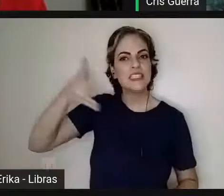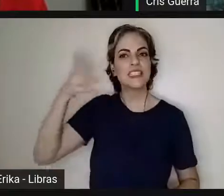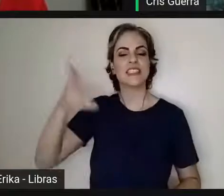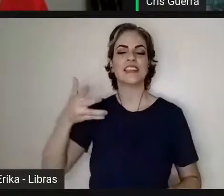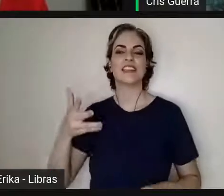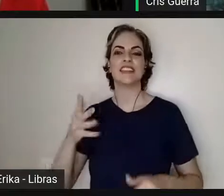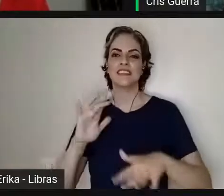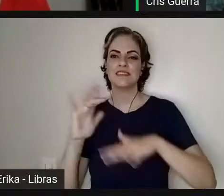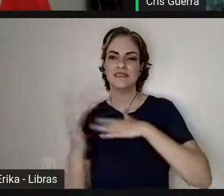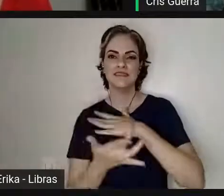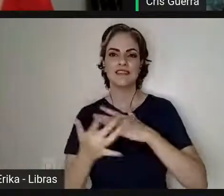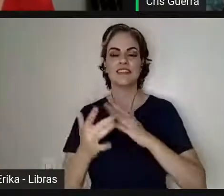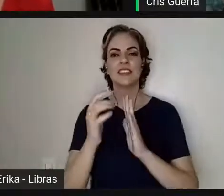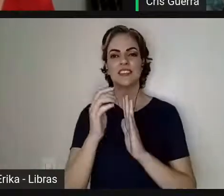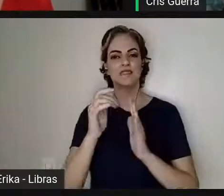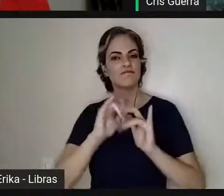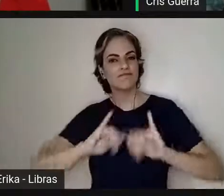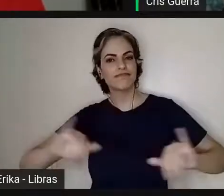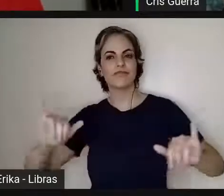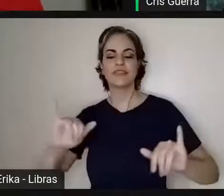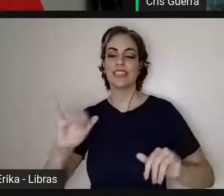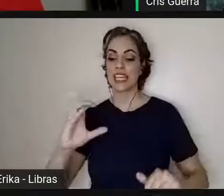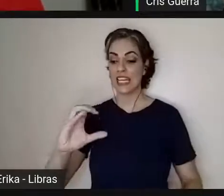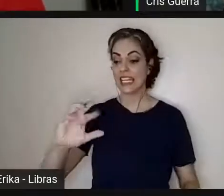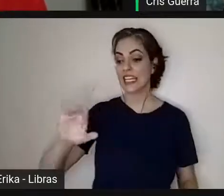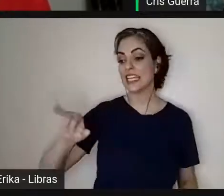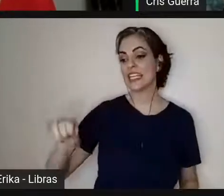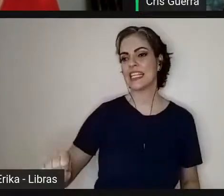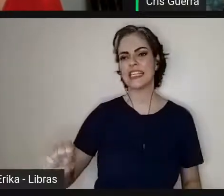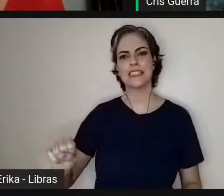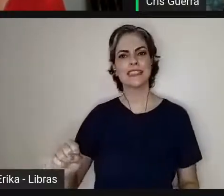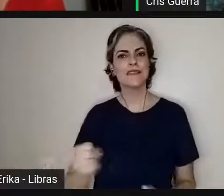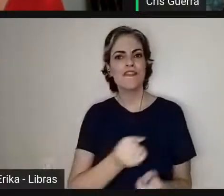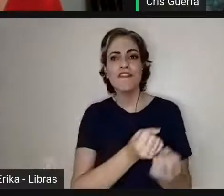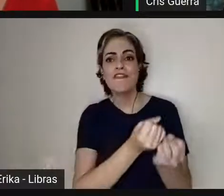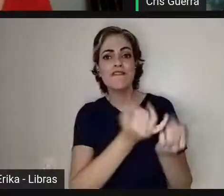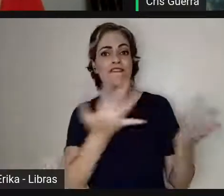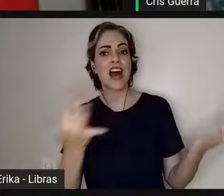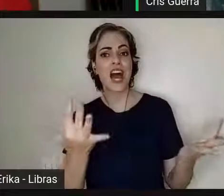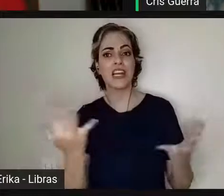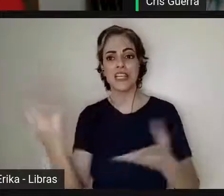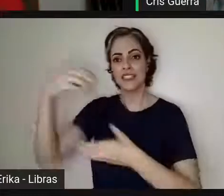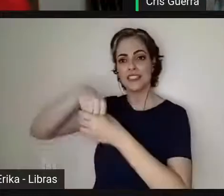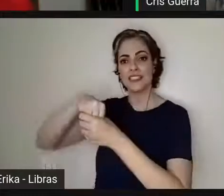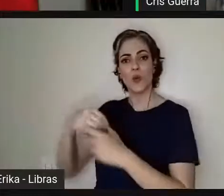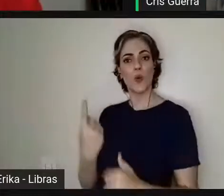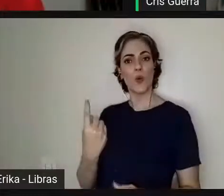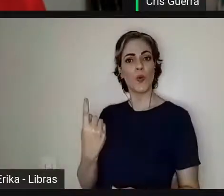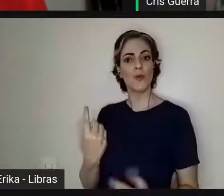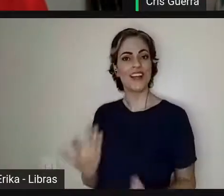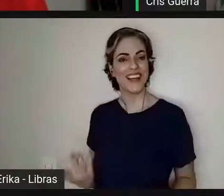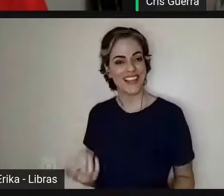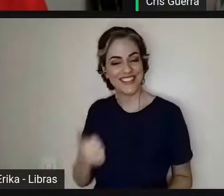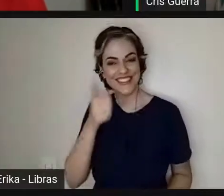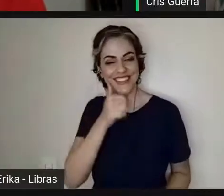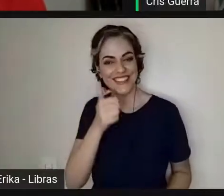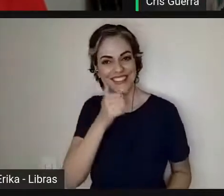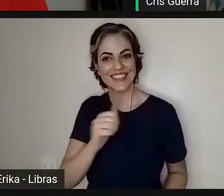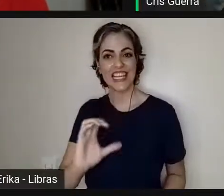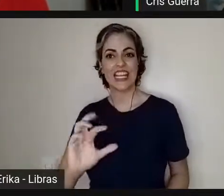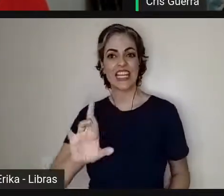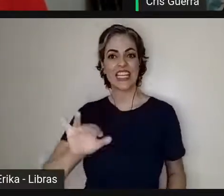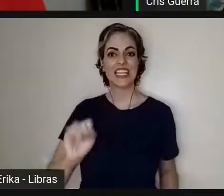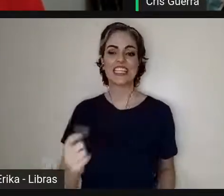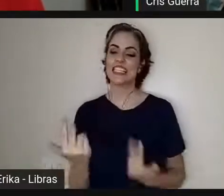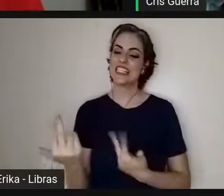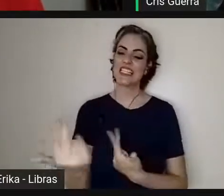professora. Cris, na verdade, várias em uma, de diferentes idades e facetas. A Cris é como todos nós,